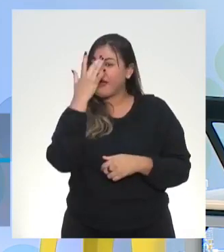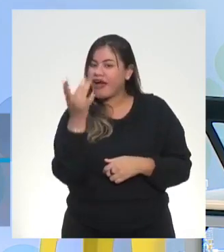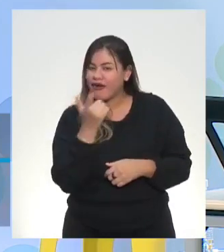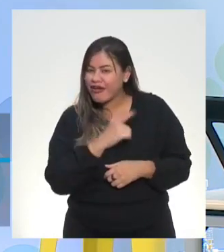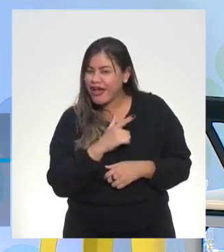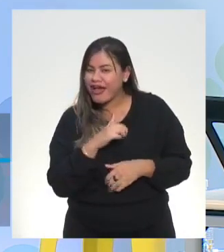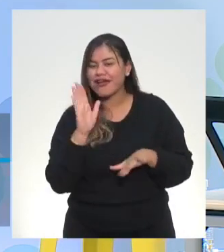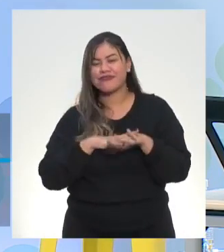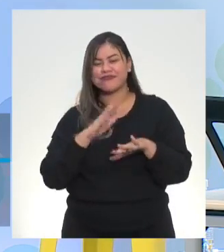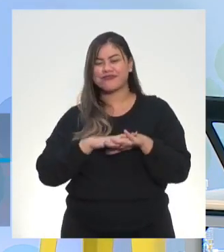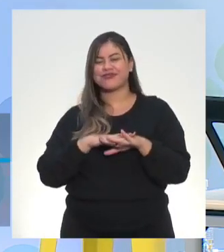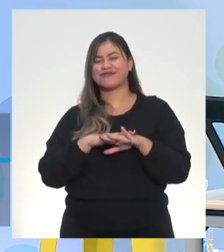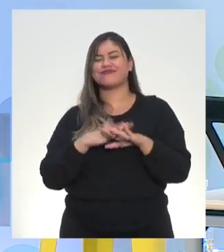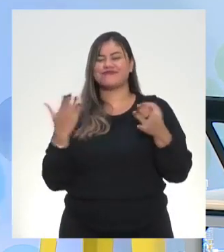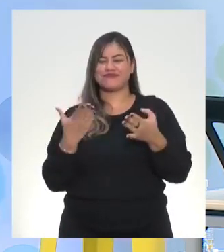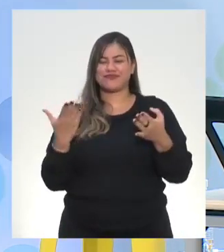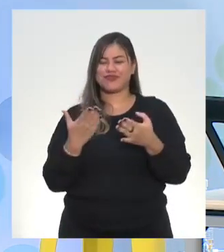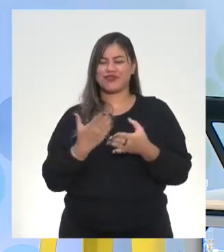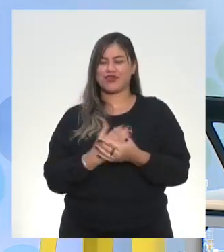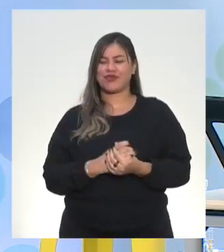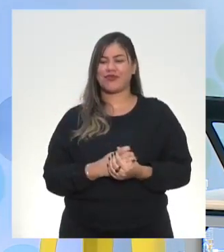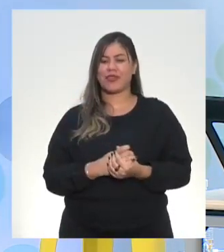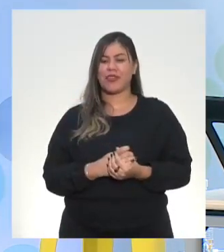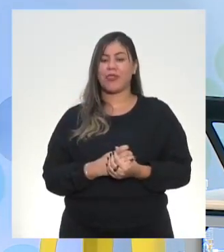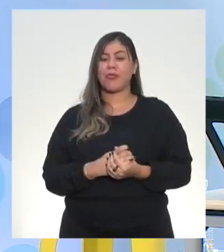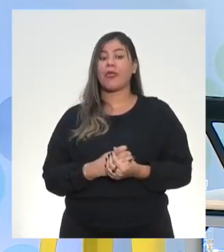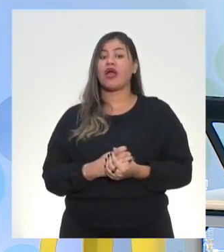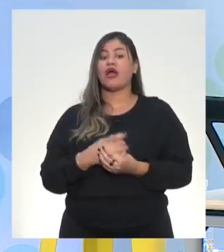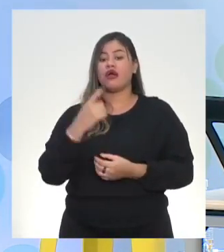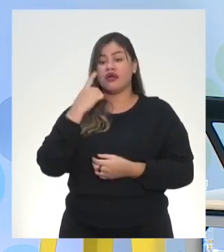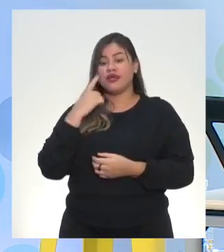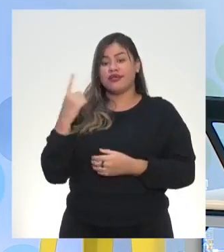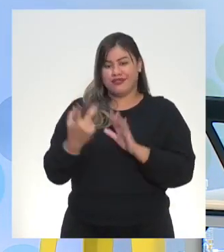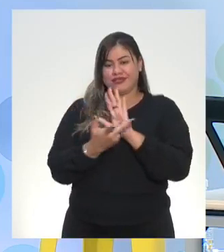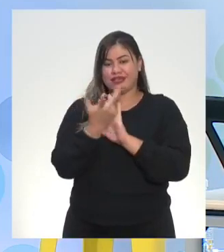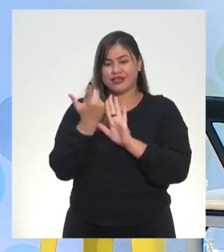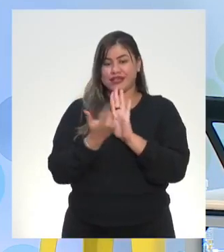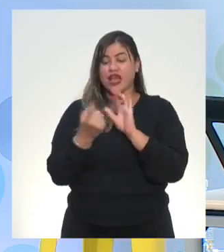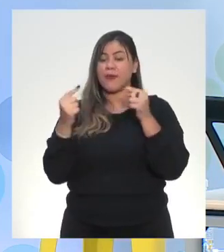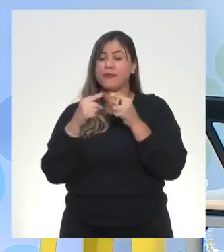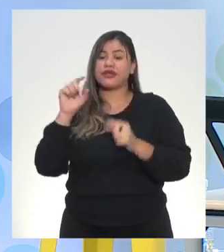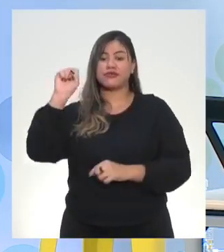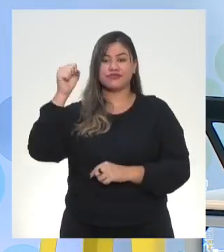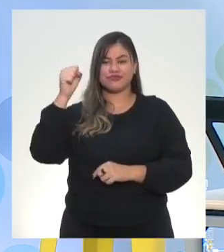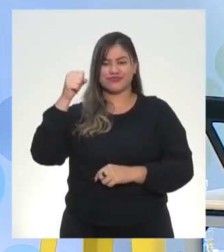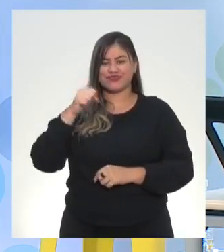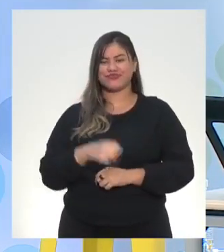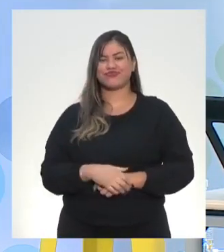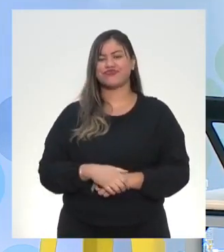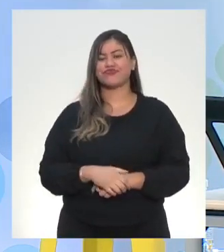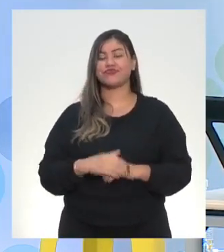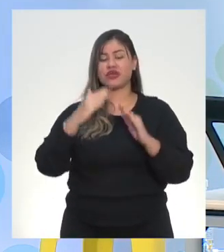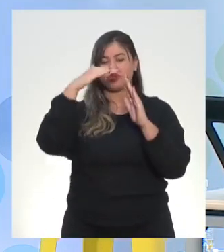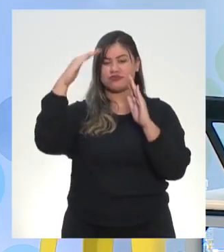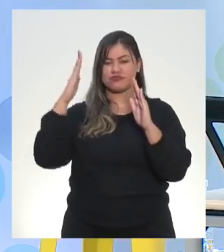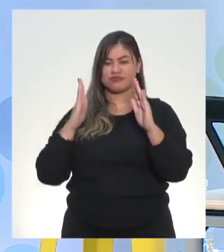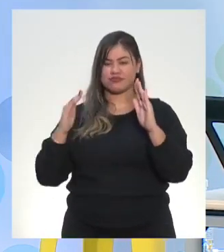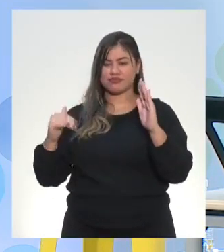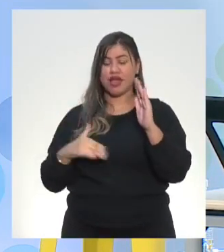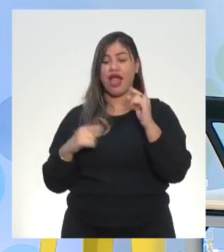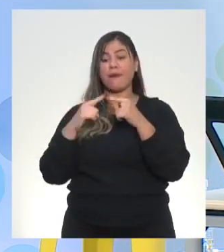unidade de medida, que é centímetros, vai ao quadrado. Tudo bem? Entenderam? Bom, olha a resolução